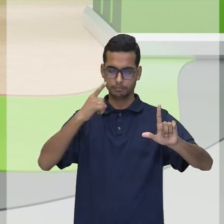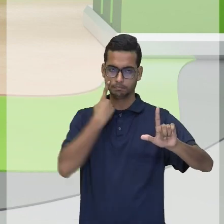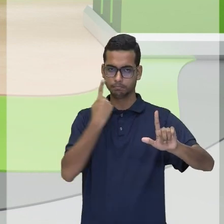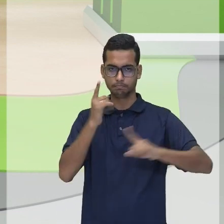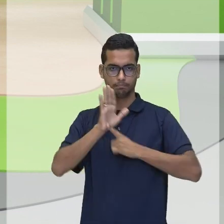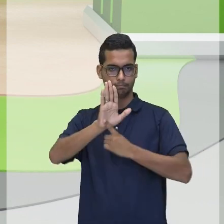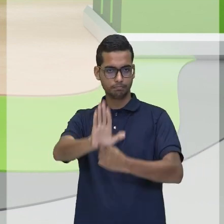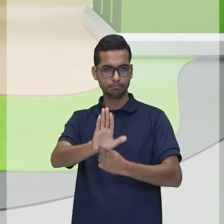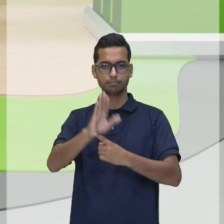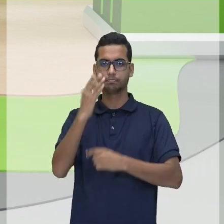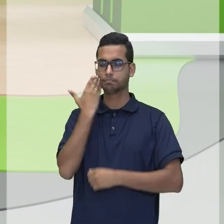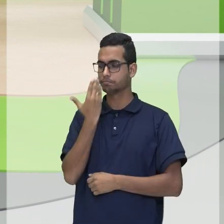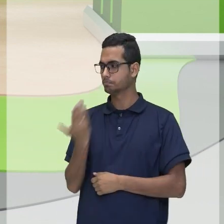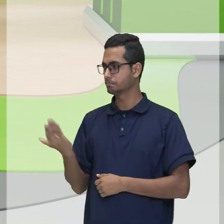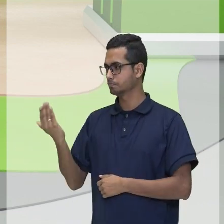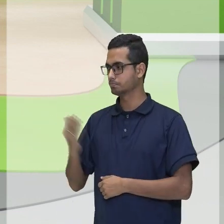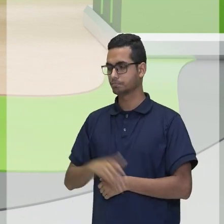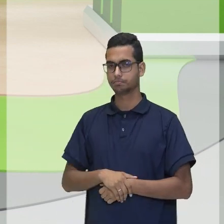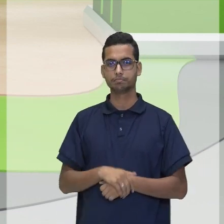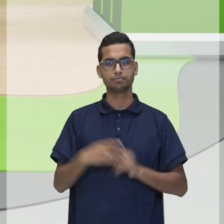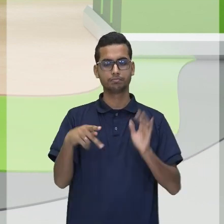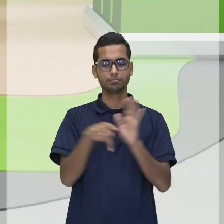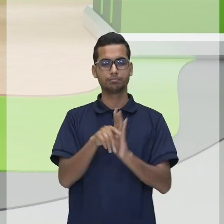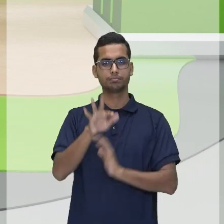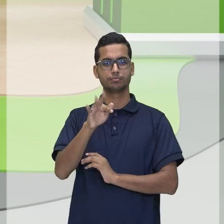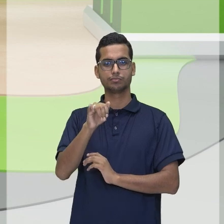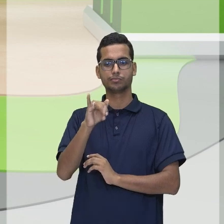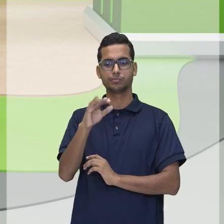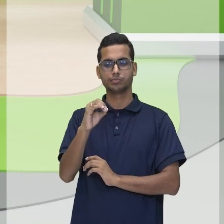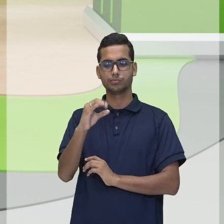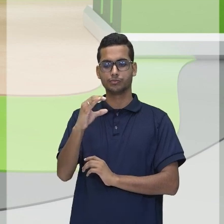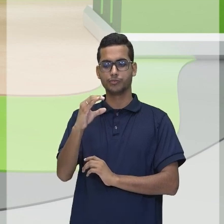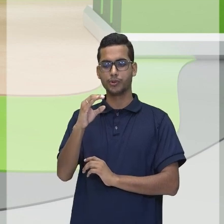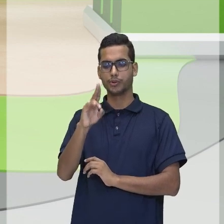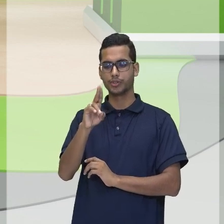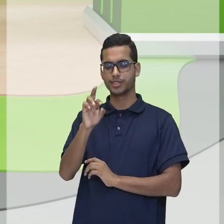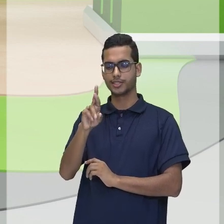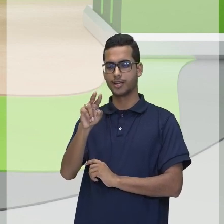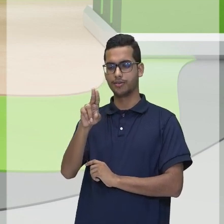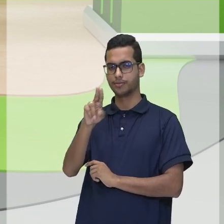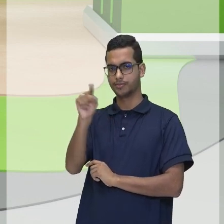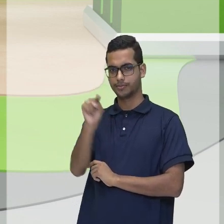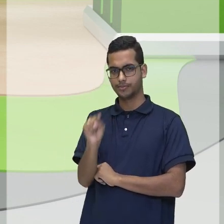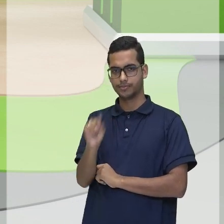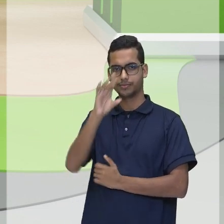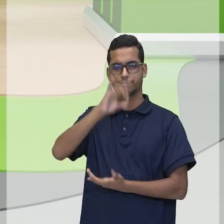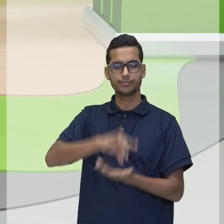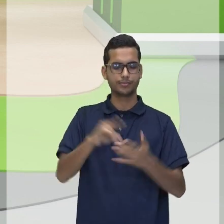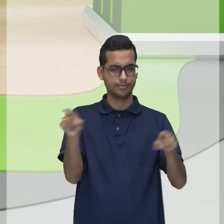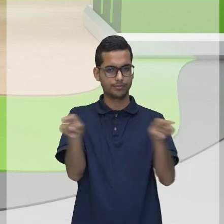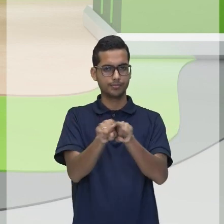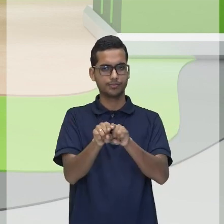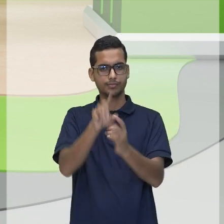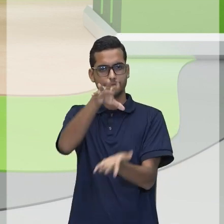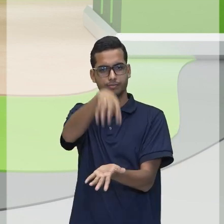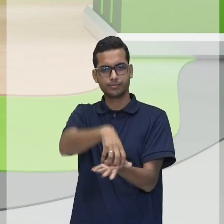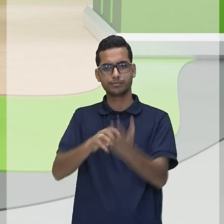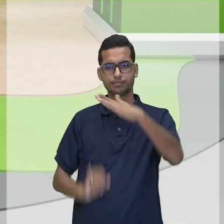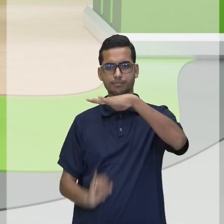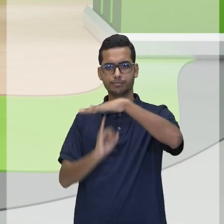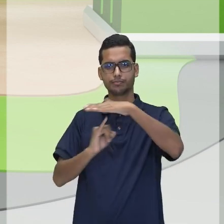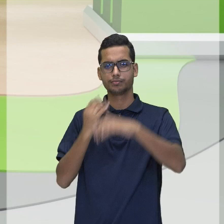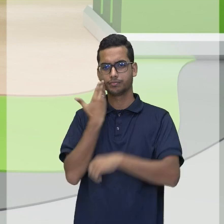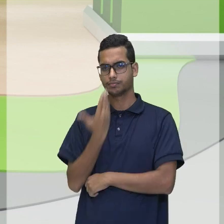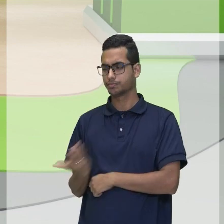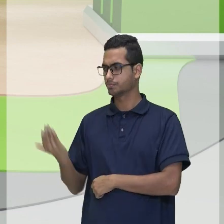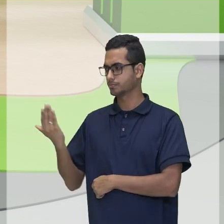aí veiculados pela Fiocruz e nos mostram como está aí essas doenças no nosso país. Então vamos